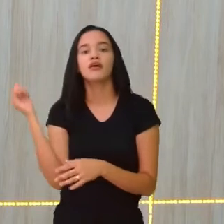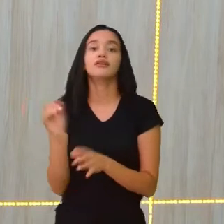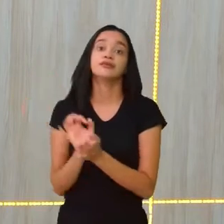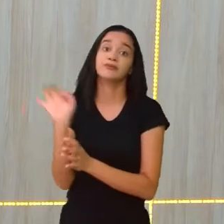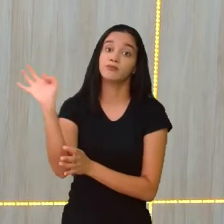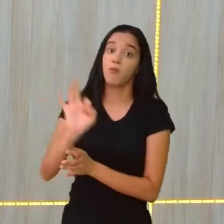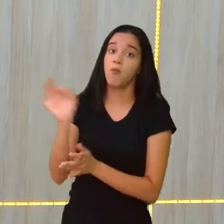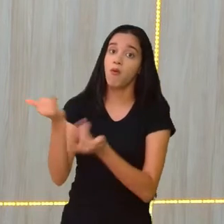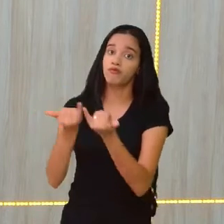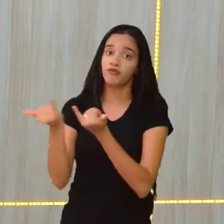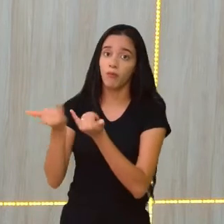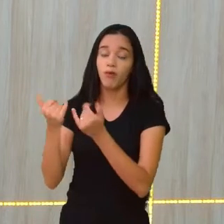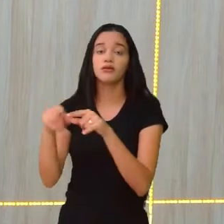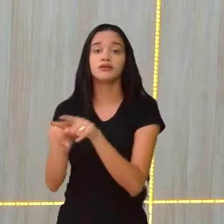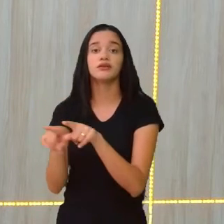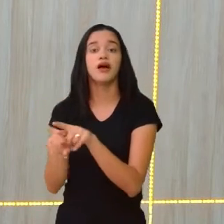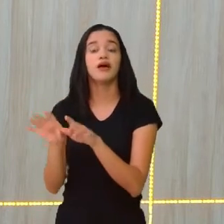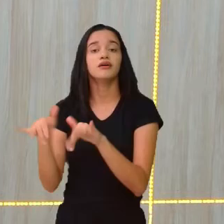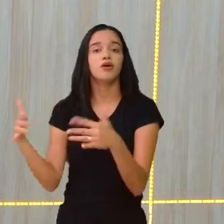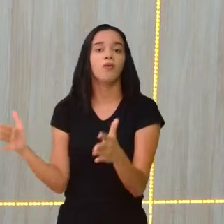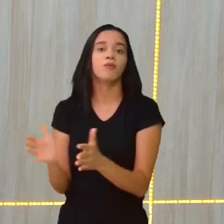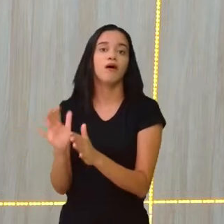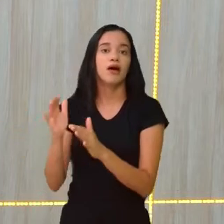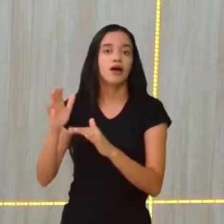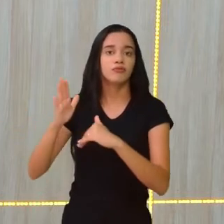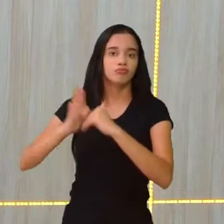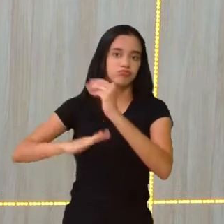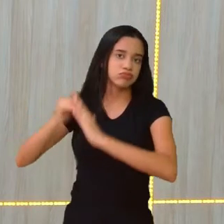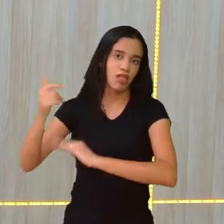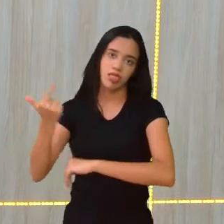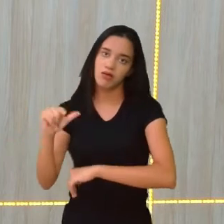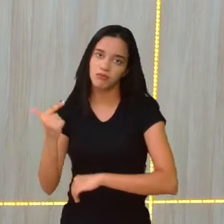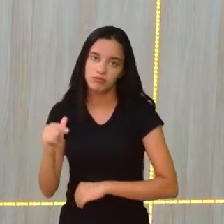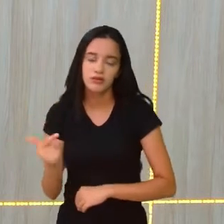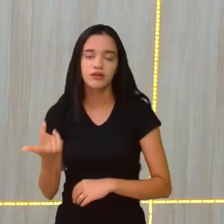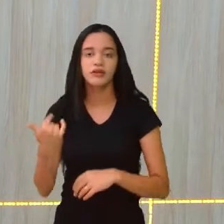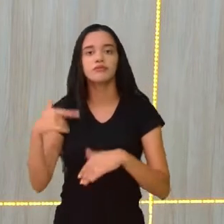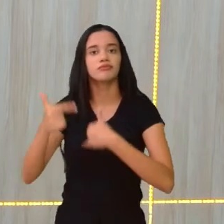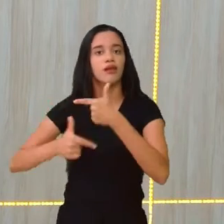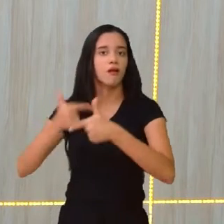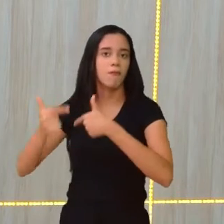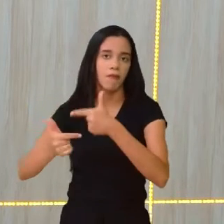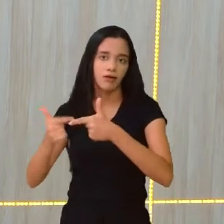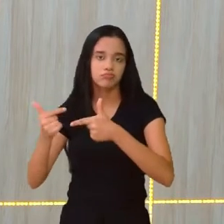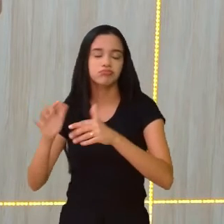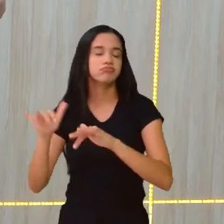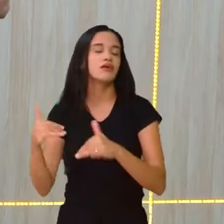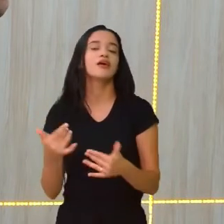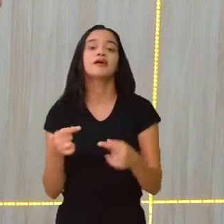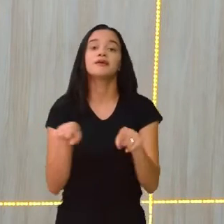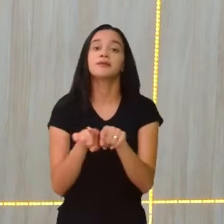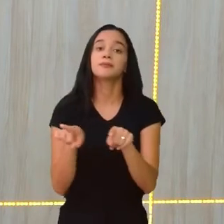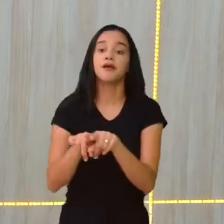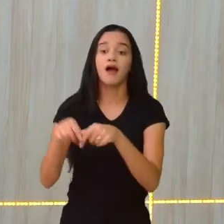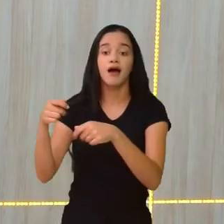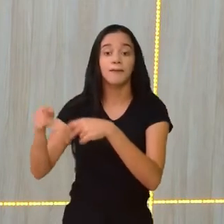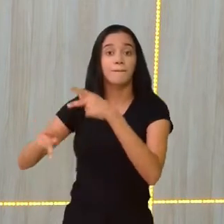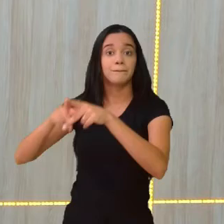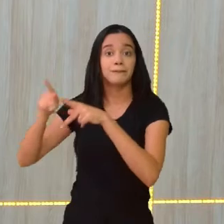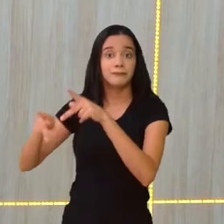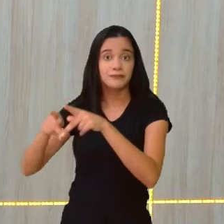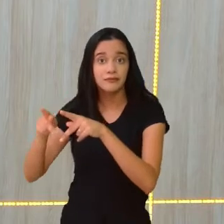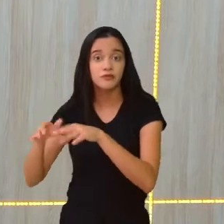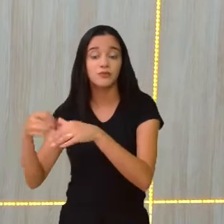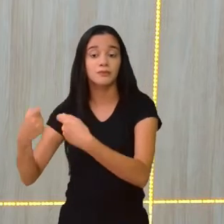muitas pessoas ainda estão desempregadas, né? Vivem em condições precárias, precisam de ajuda e utilizam o